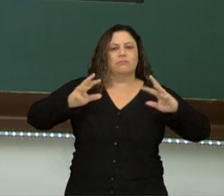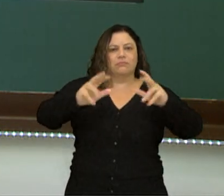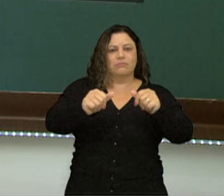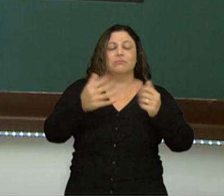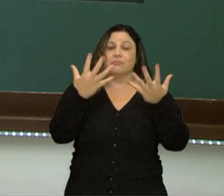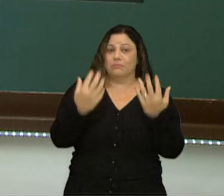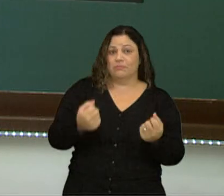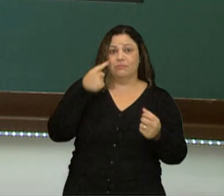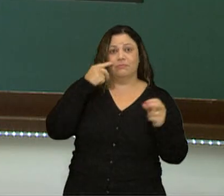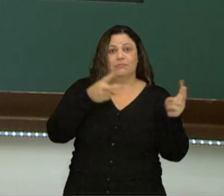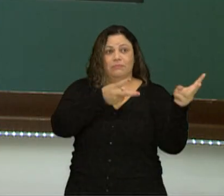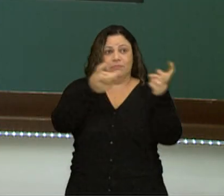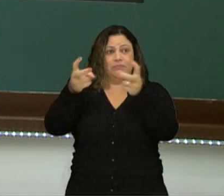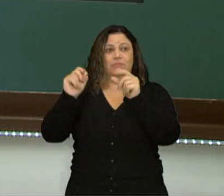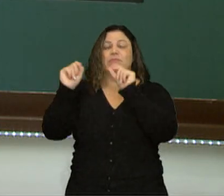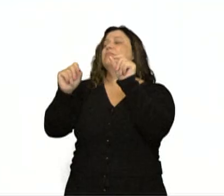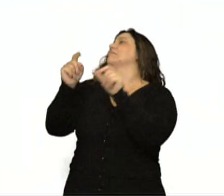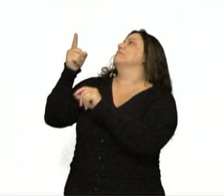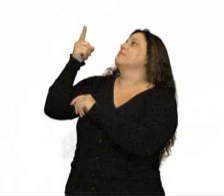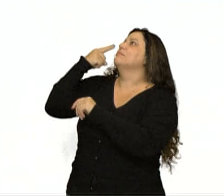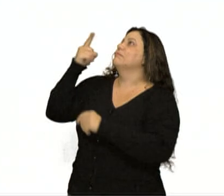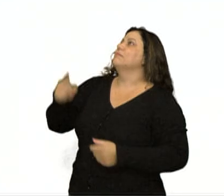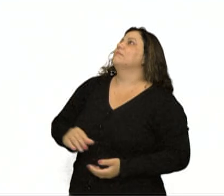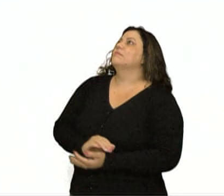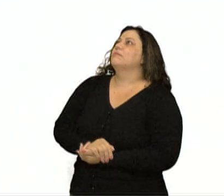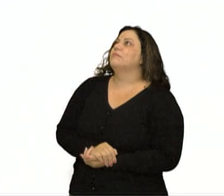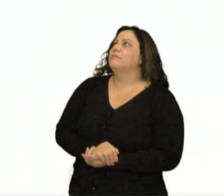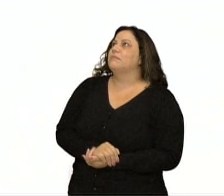receptor. Observem aqui, né?